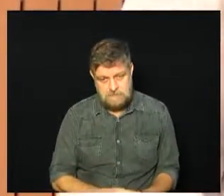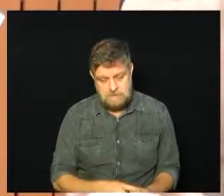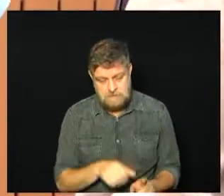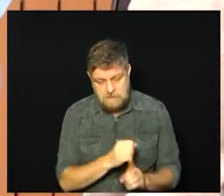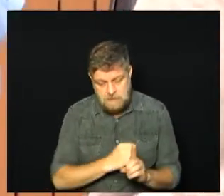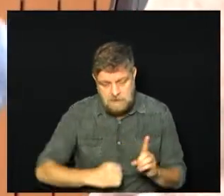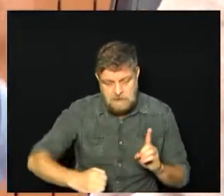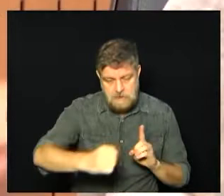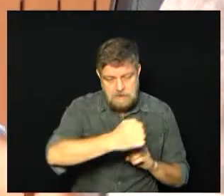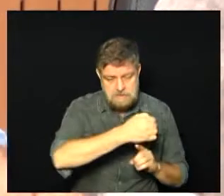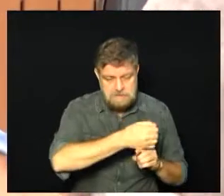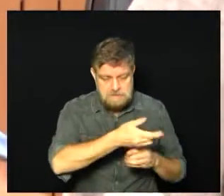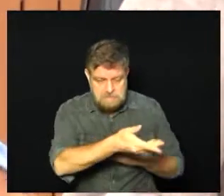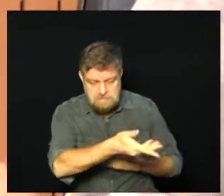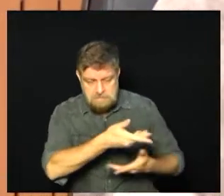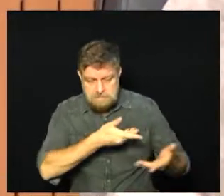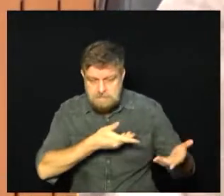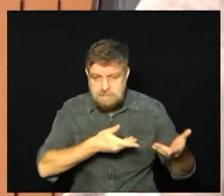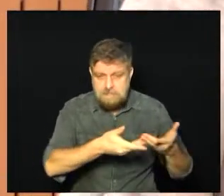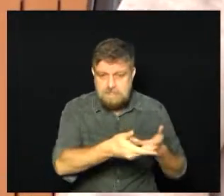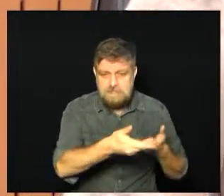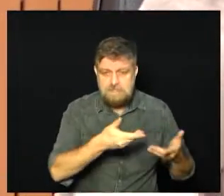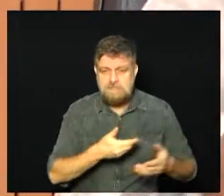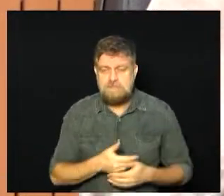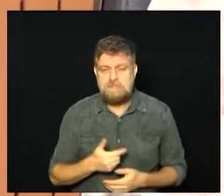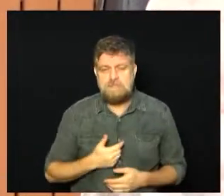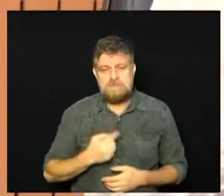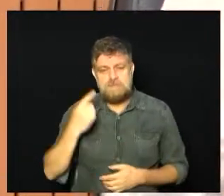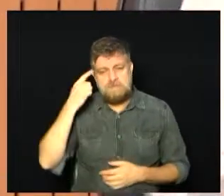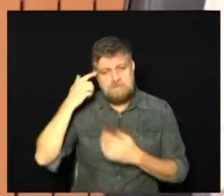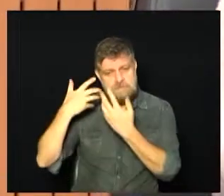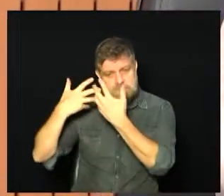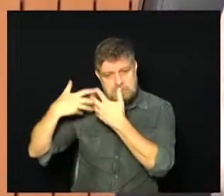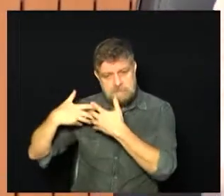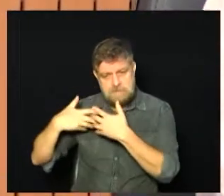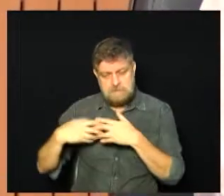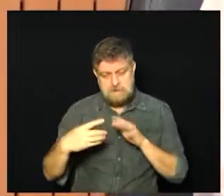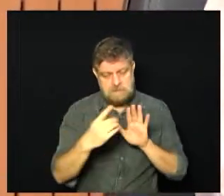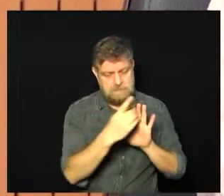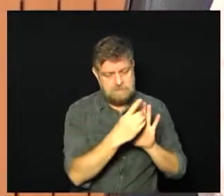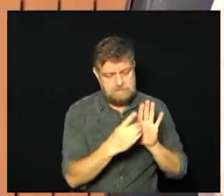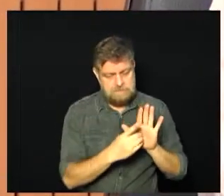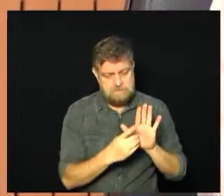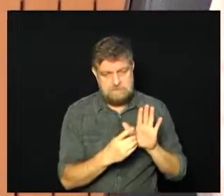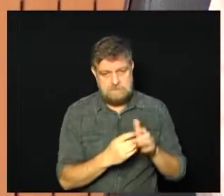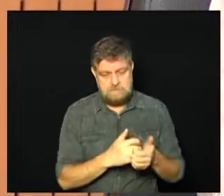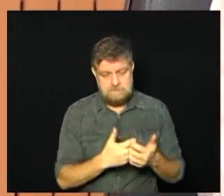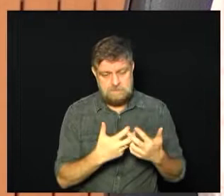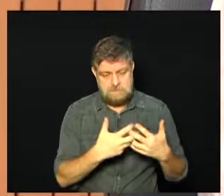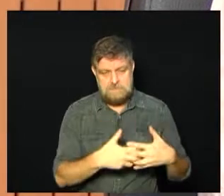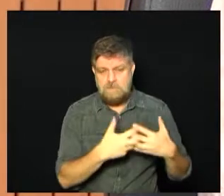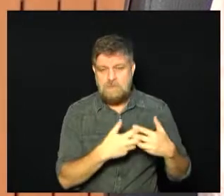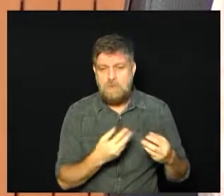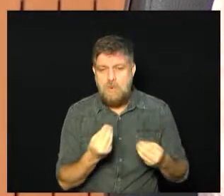sociedade a regulamentação e a utilização de um instrumento